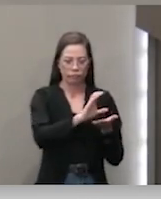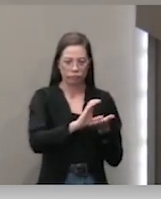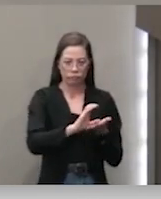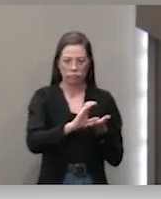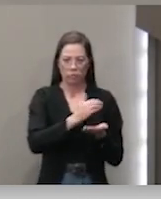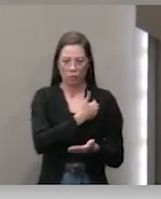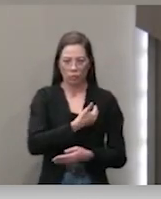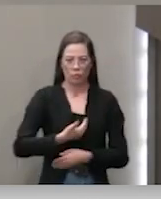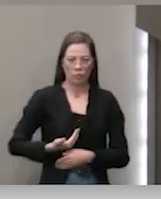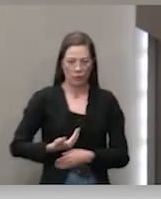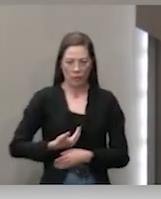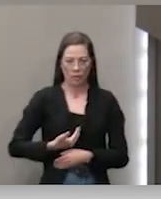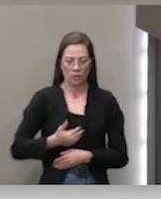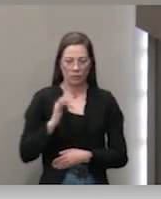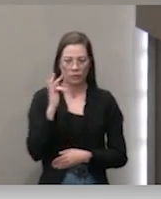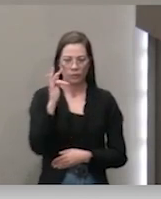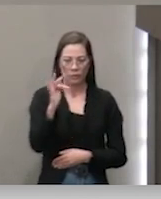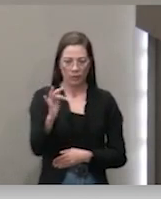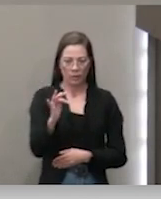dos restos a pagar.